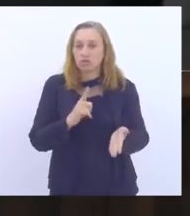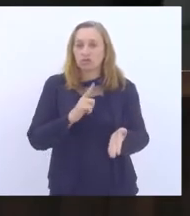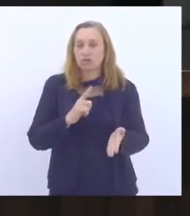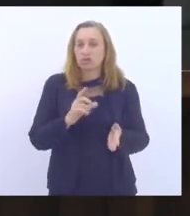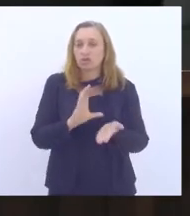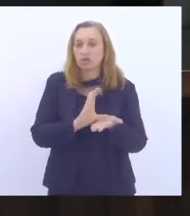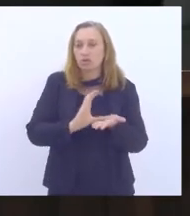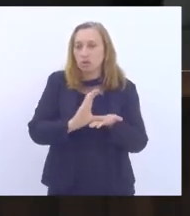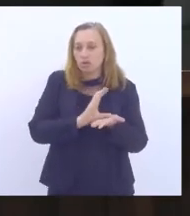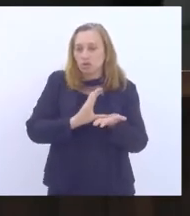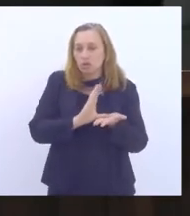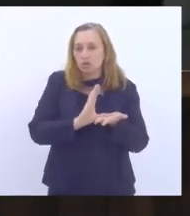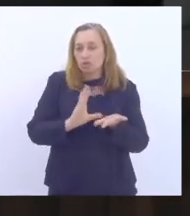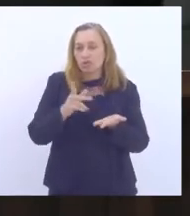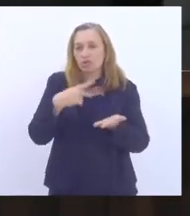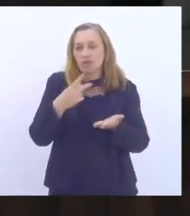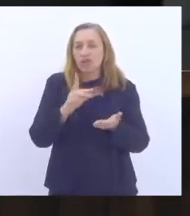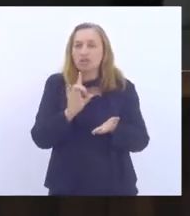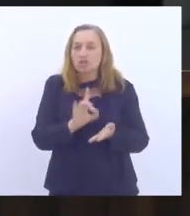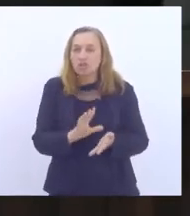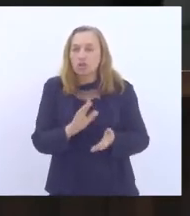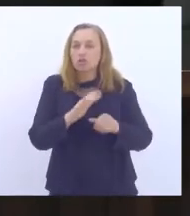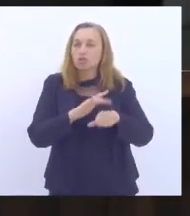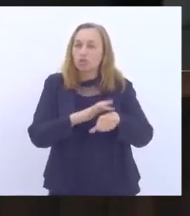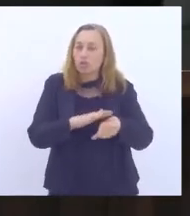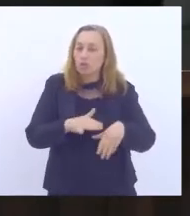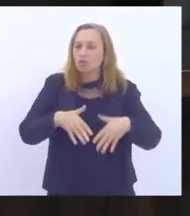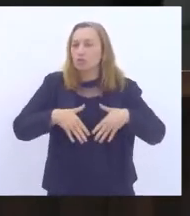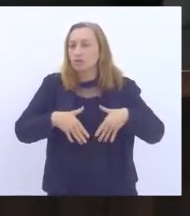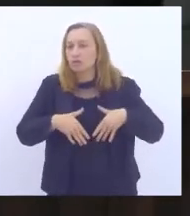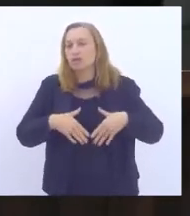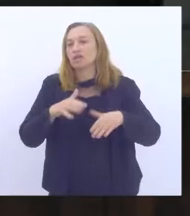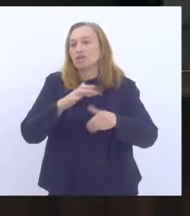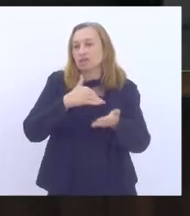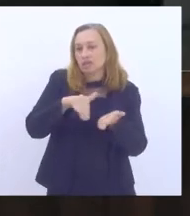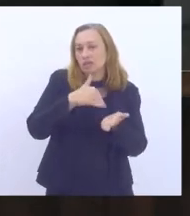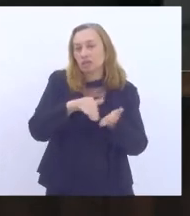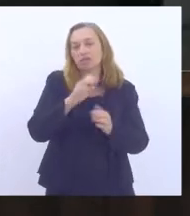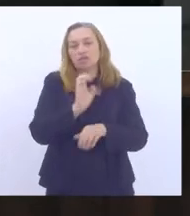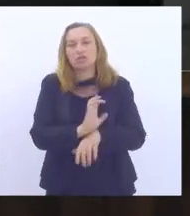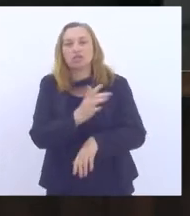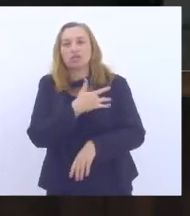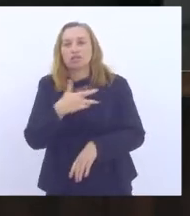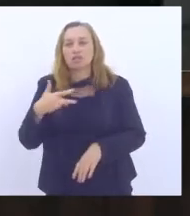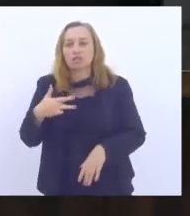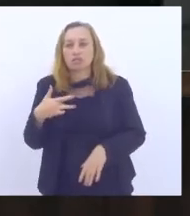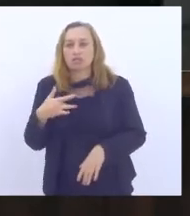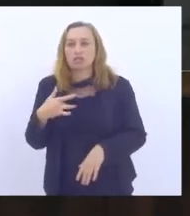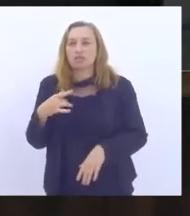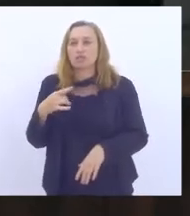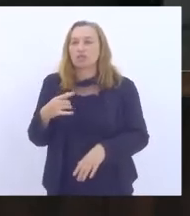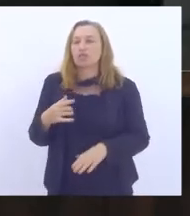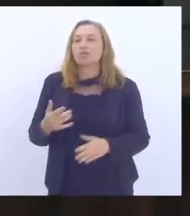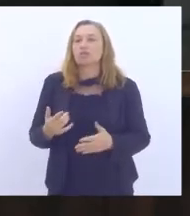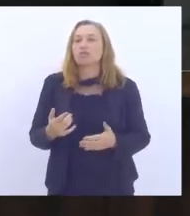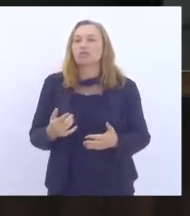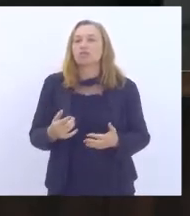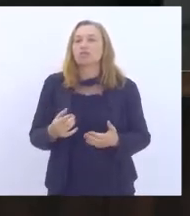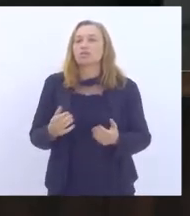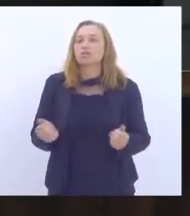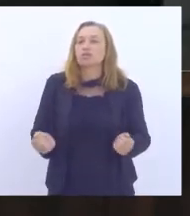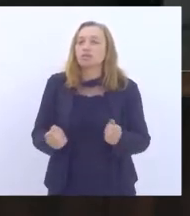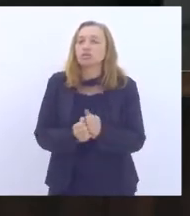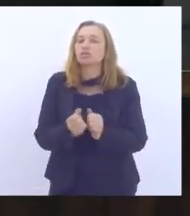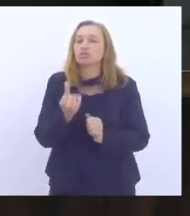conselho para tratar só de tuberculose na Secretaria de Estado da Saúde e vamos pactuar com os